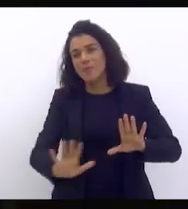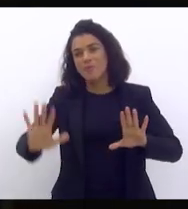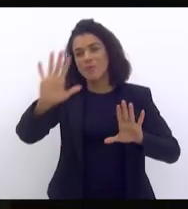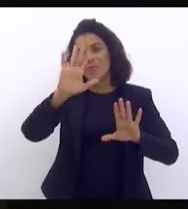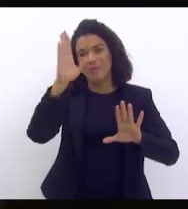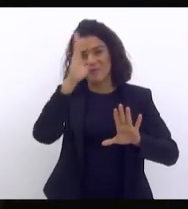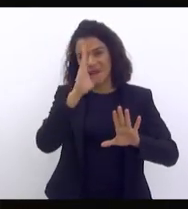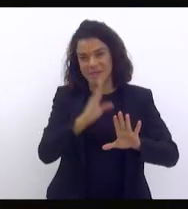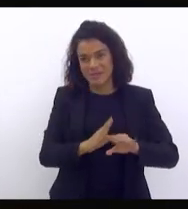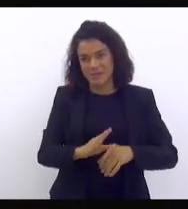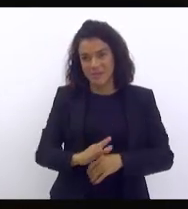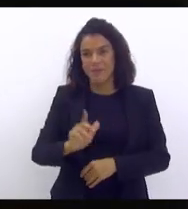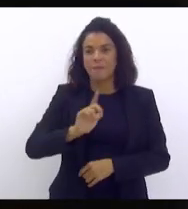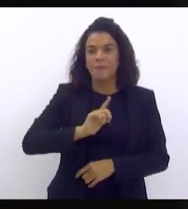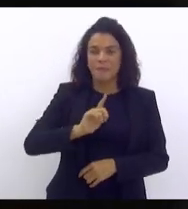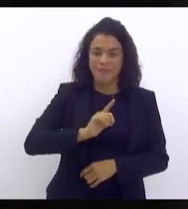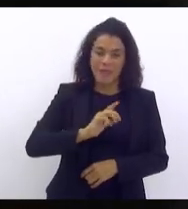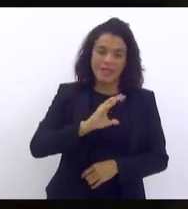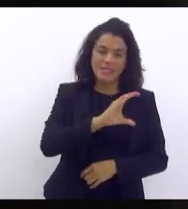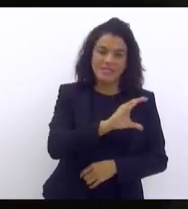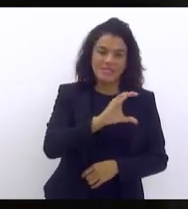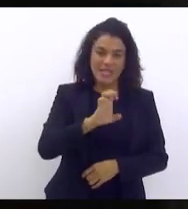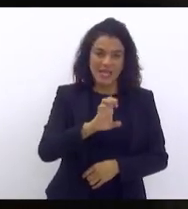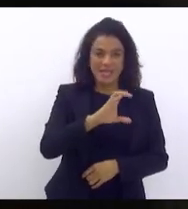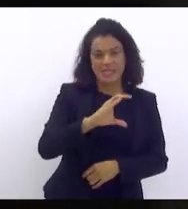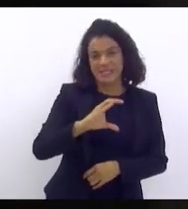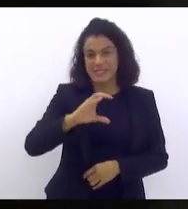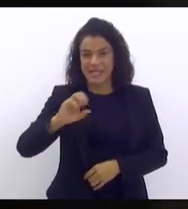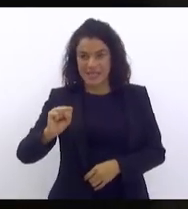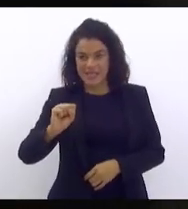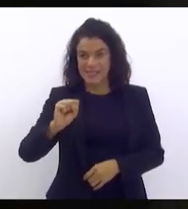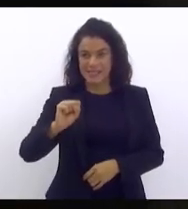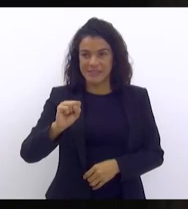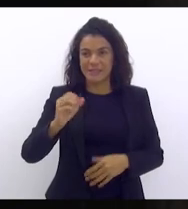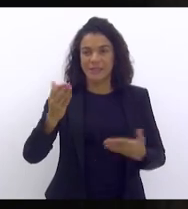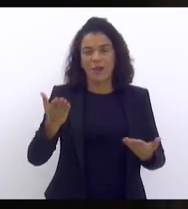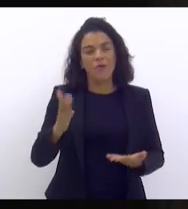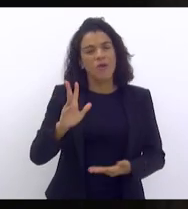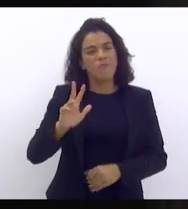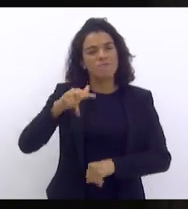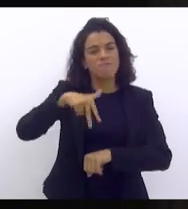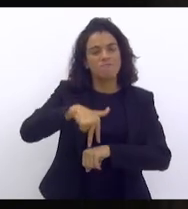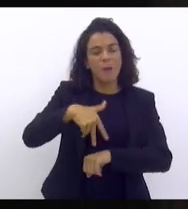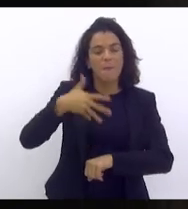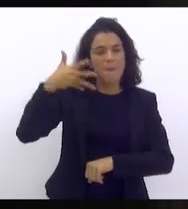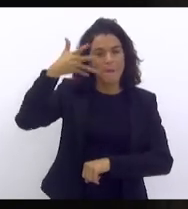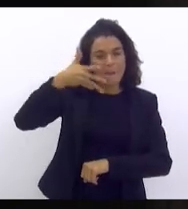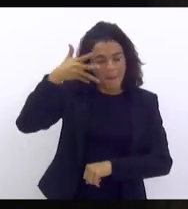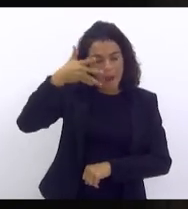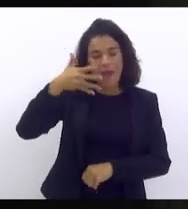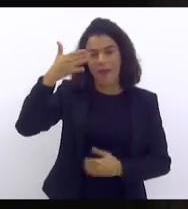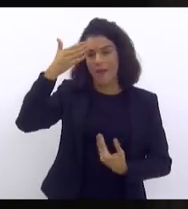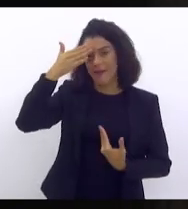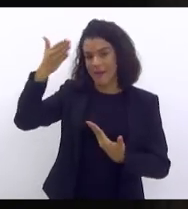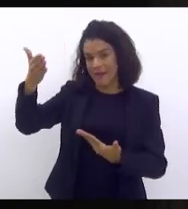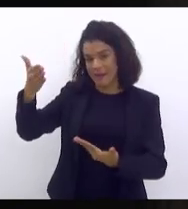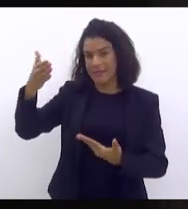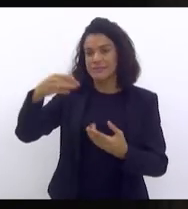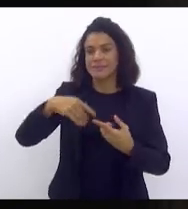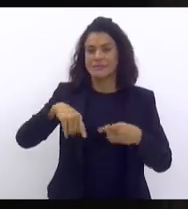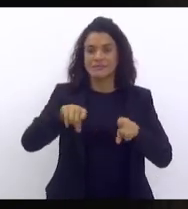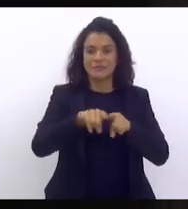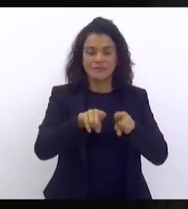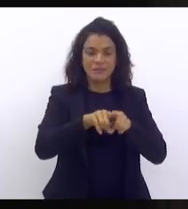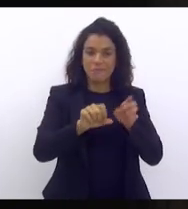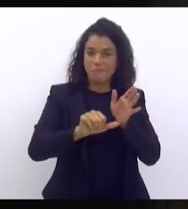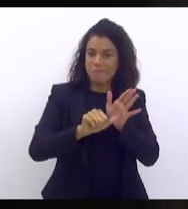Brasil existe a CE e a ACS. Eu venho aqui agradecer também, em